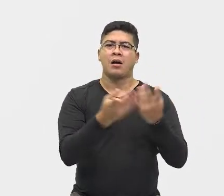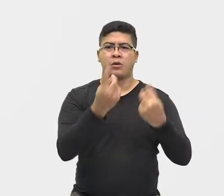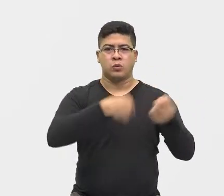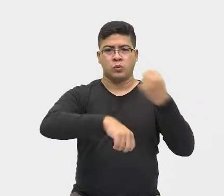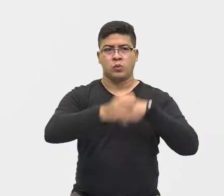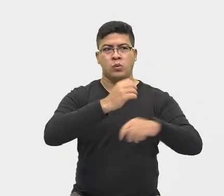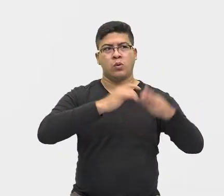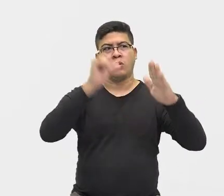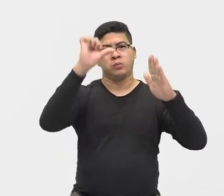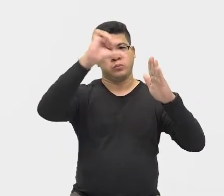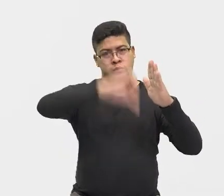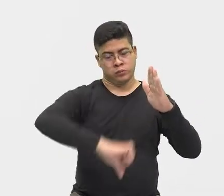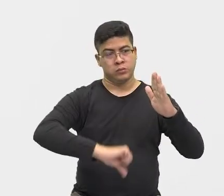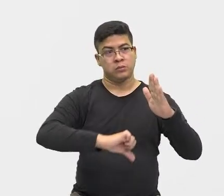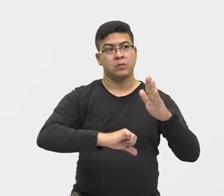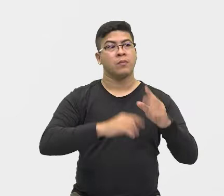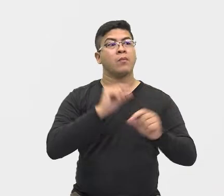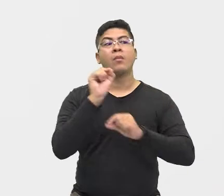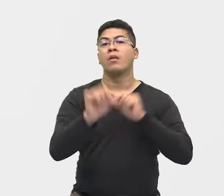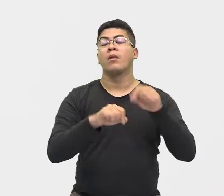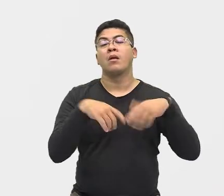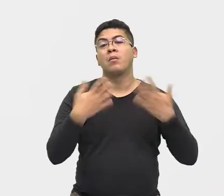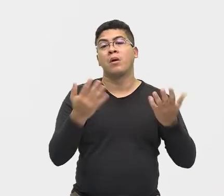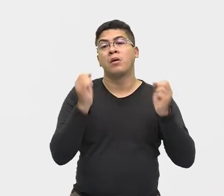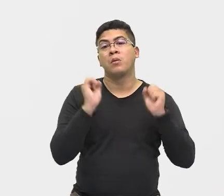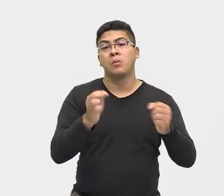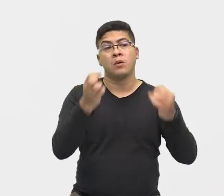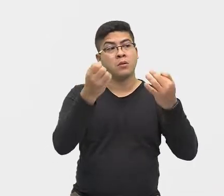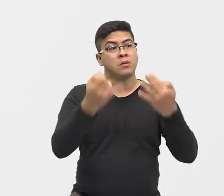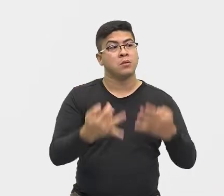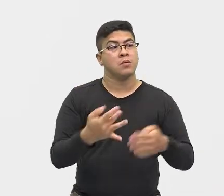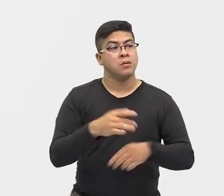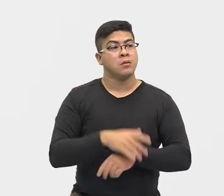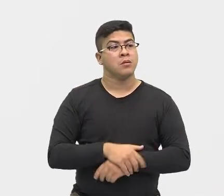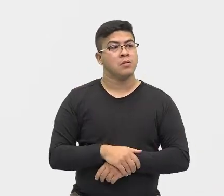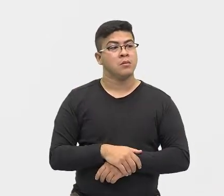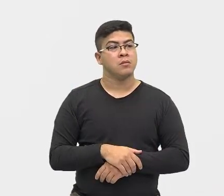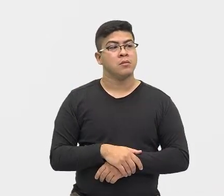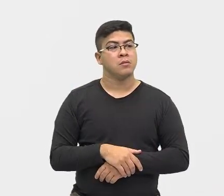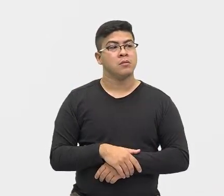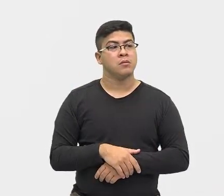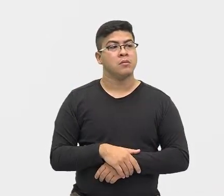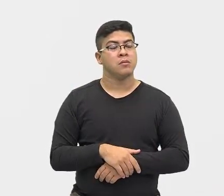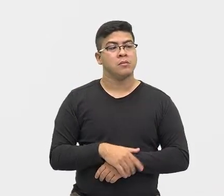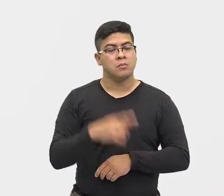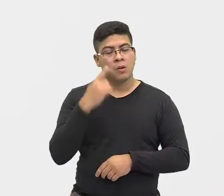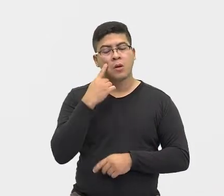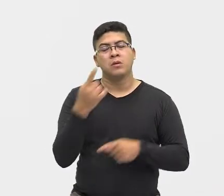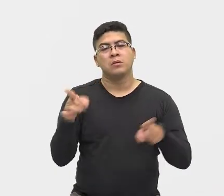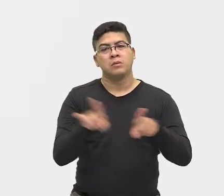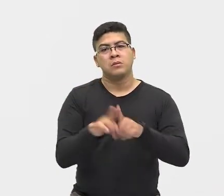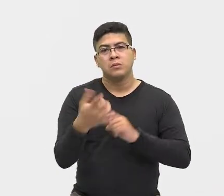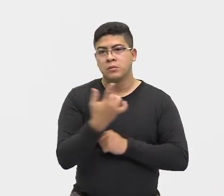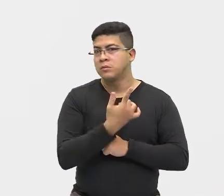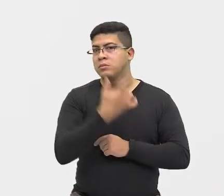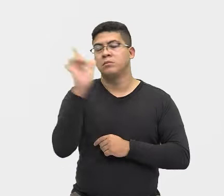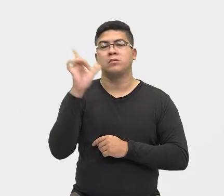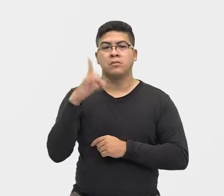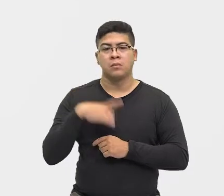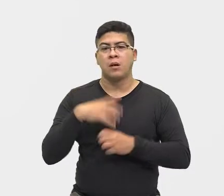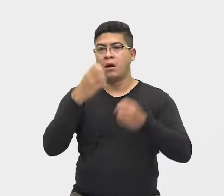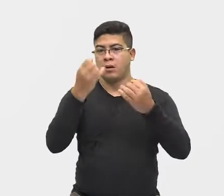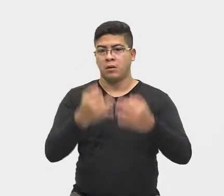região. O que mais que nós podemos falar aqui sobre Monteiro Lobato? Olha só, temos mais situações aí sobre Monteiro